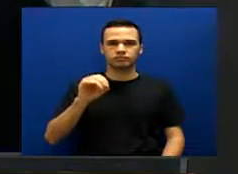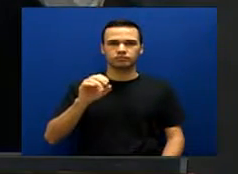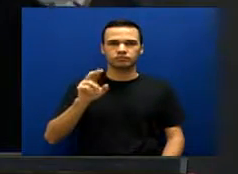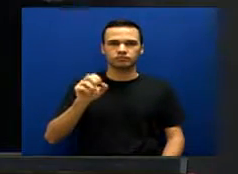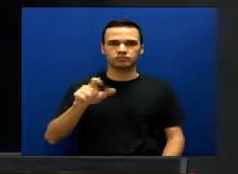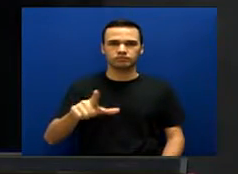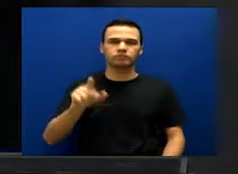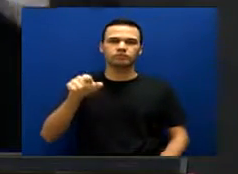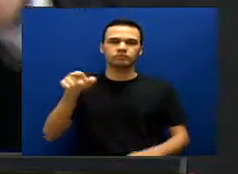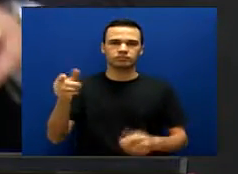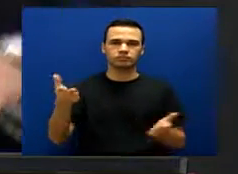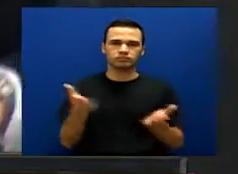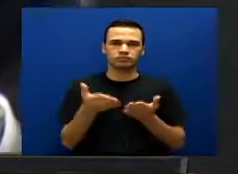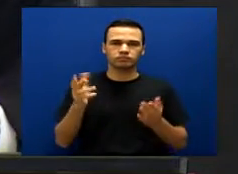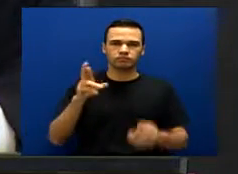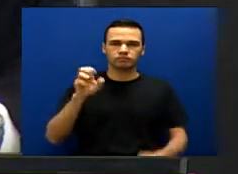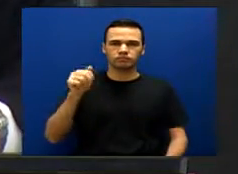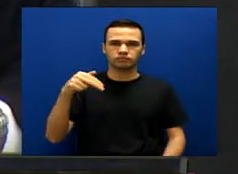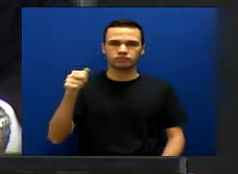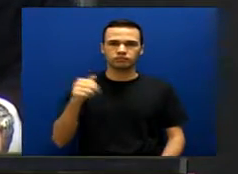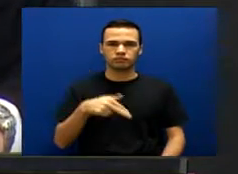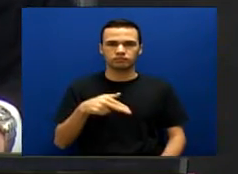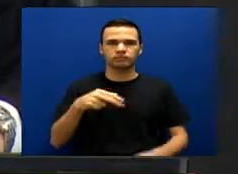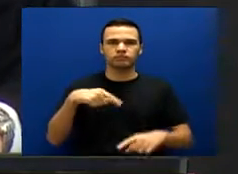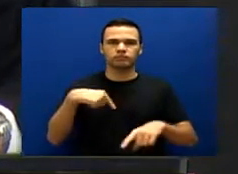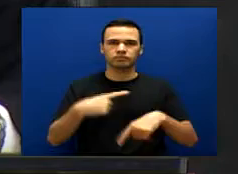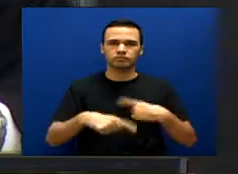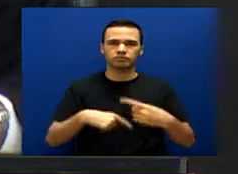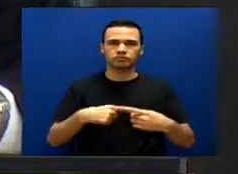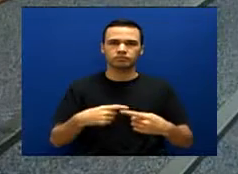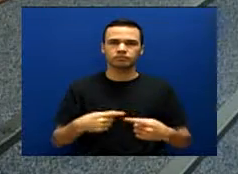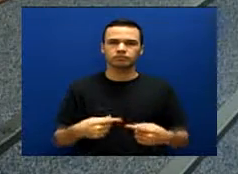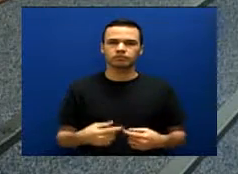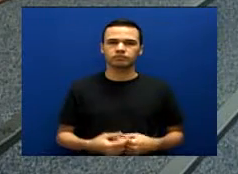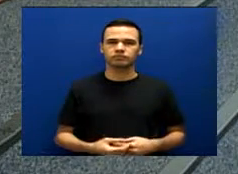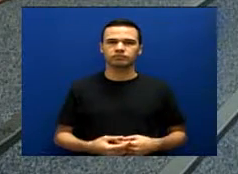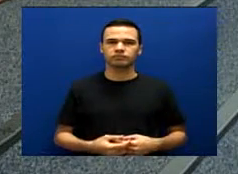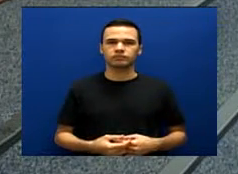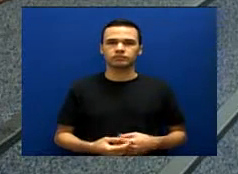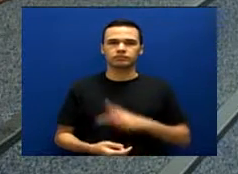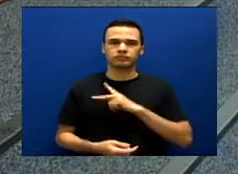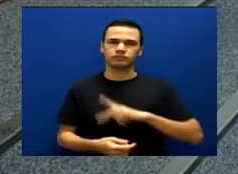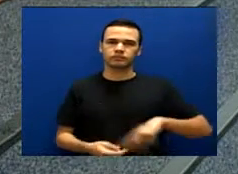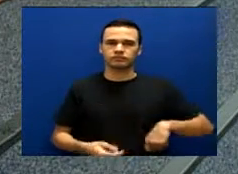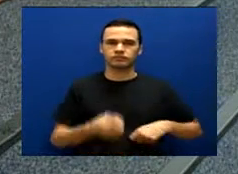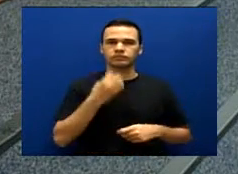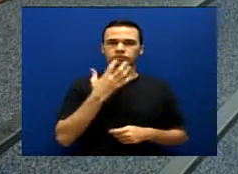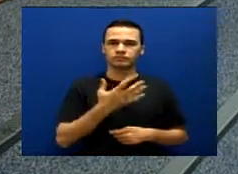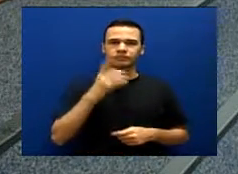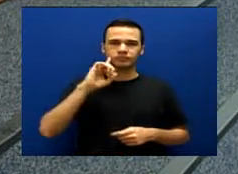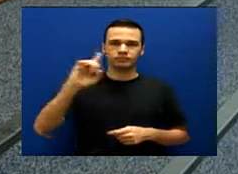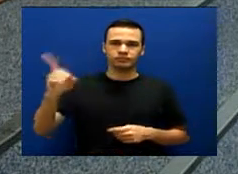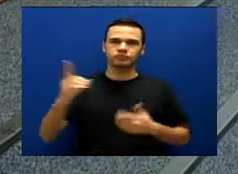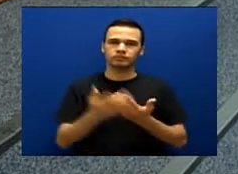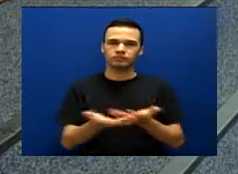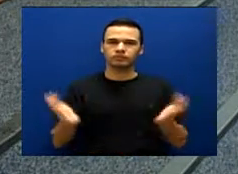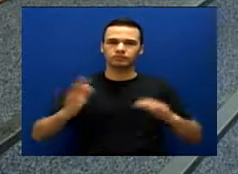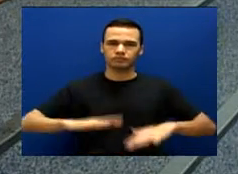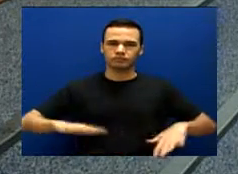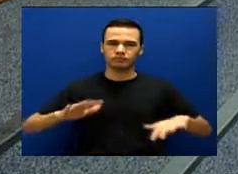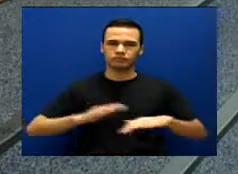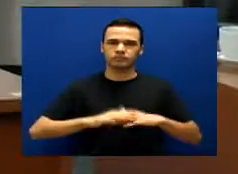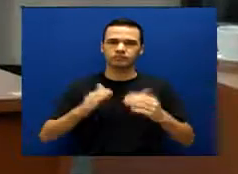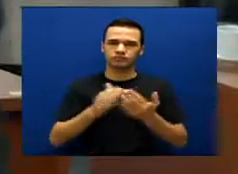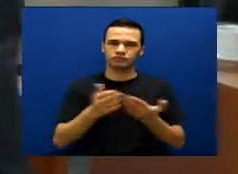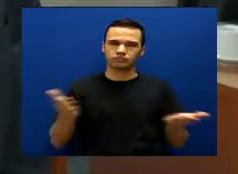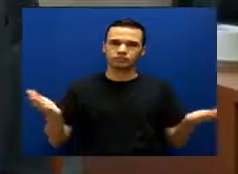Renan, depois o vereador. Senhor presidente, quero desejar bom dia a todos e a todas, todos